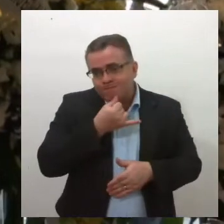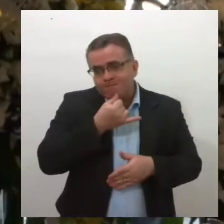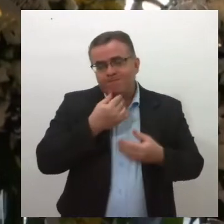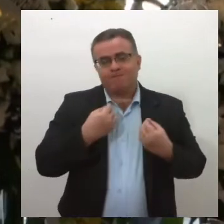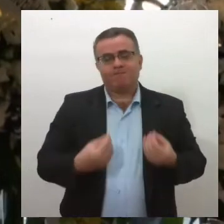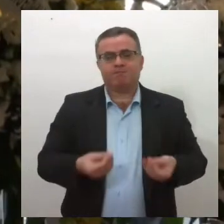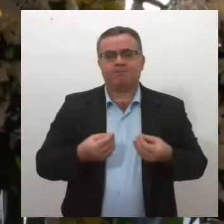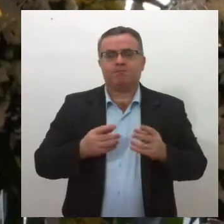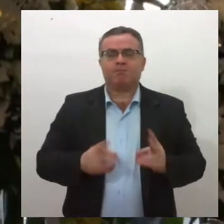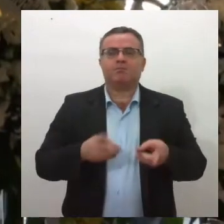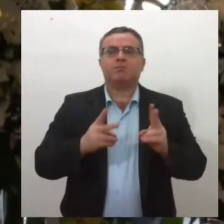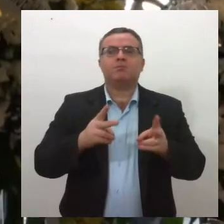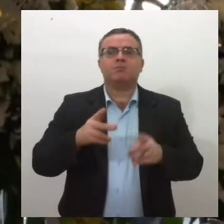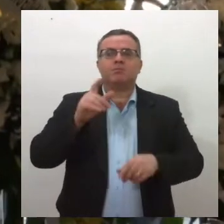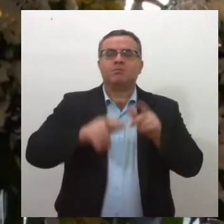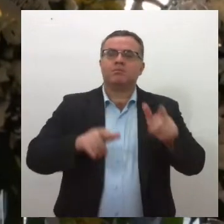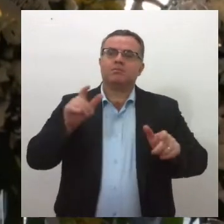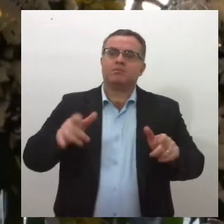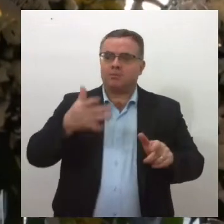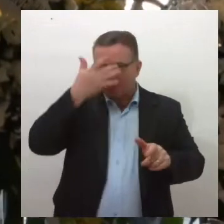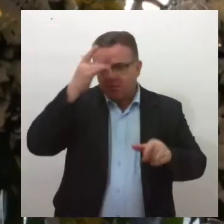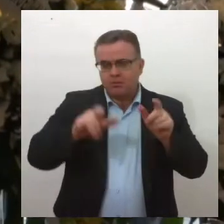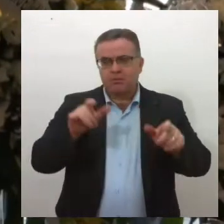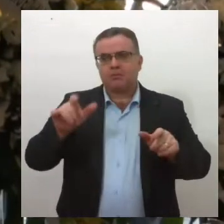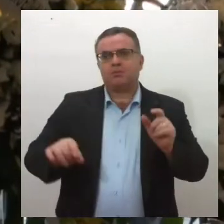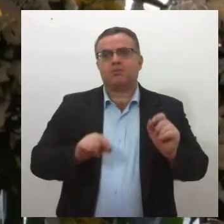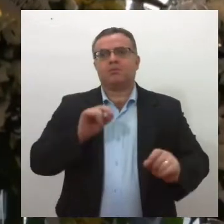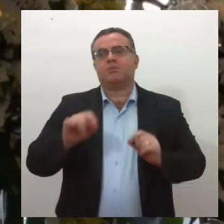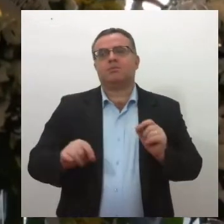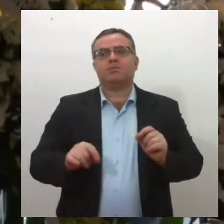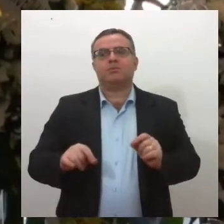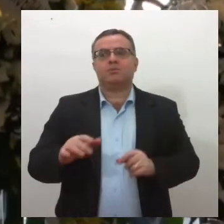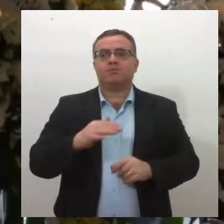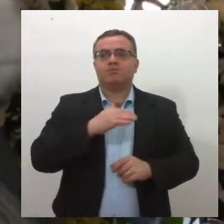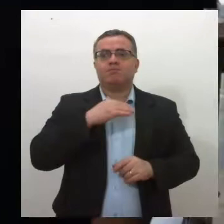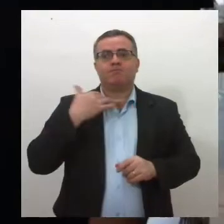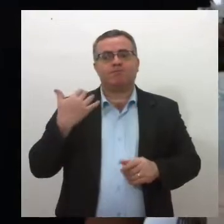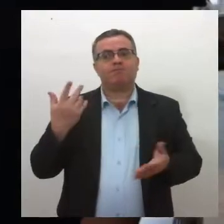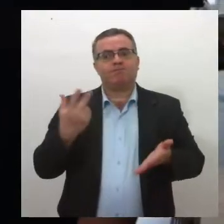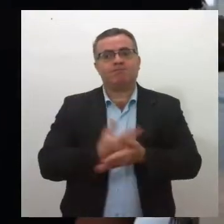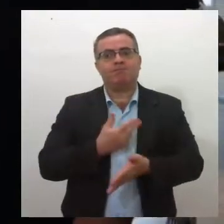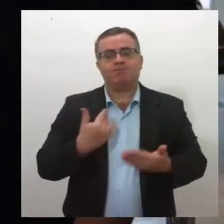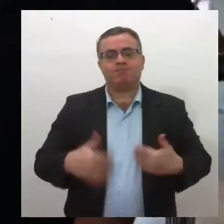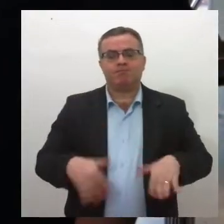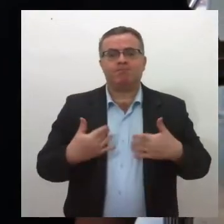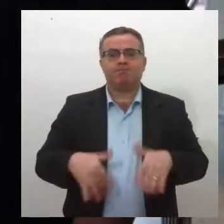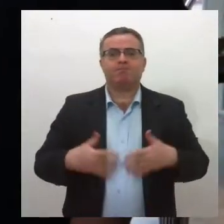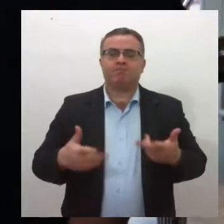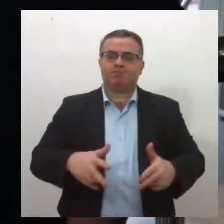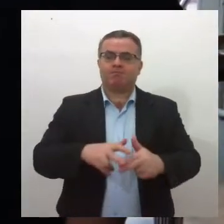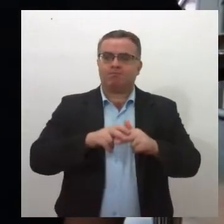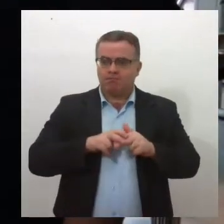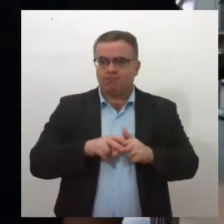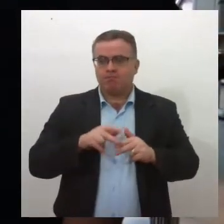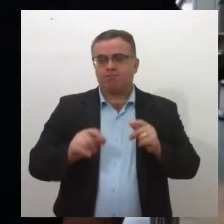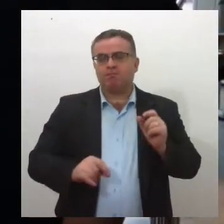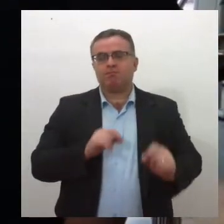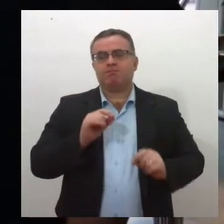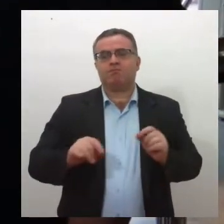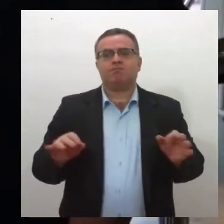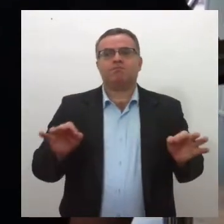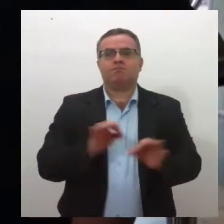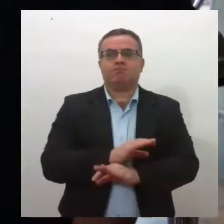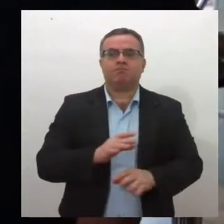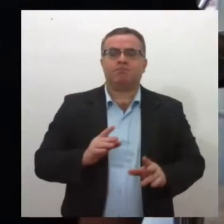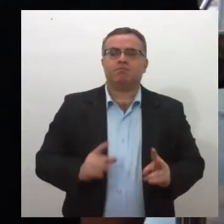gente quando pessoas queridas passam daqui para outra dimensão. Um homem que deixa um